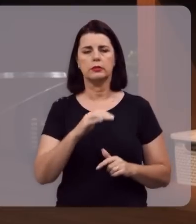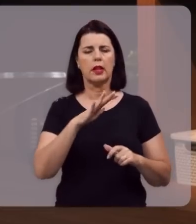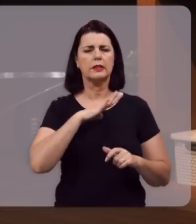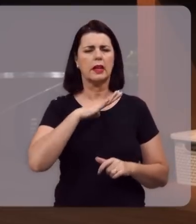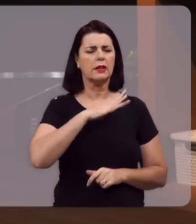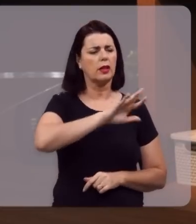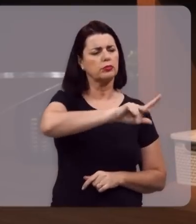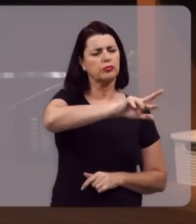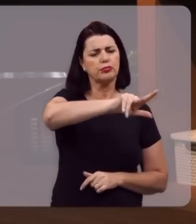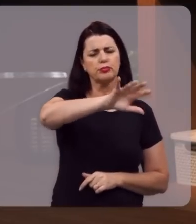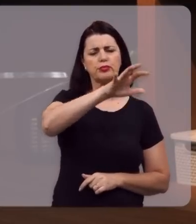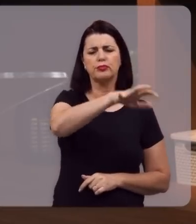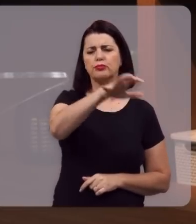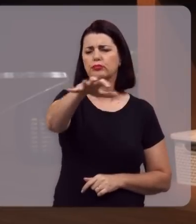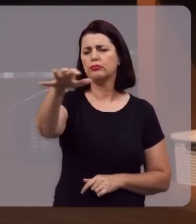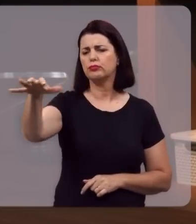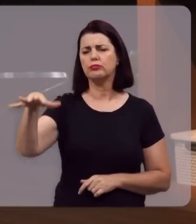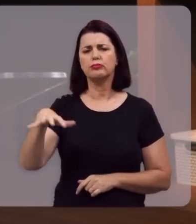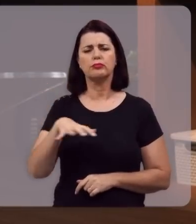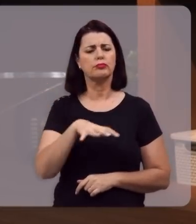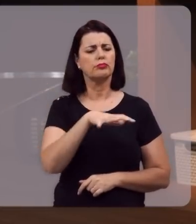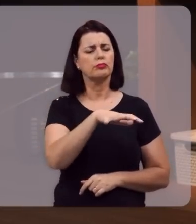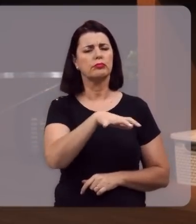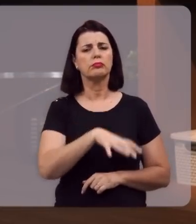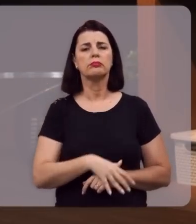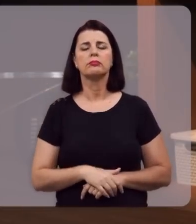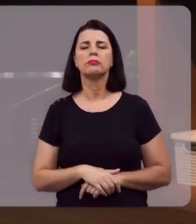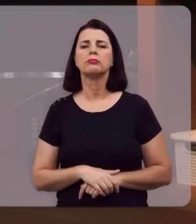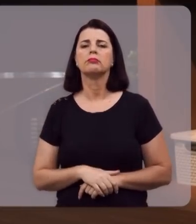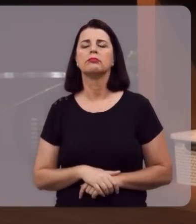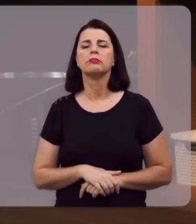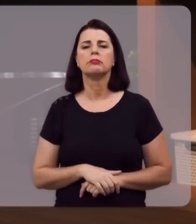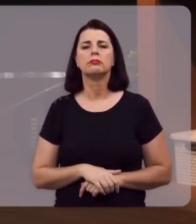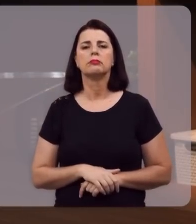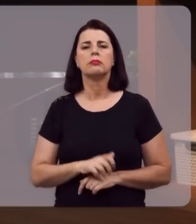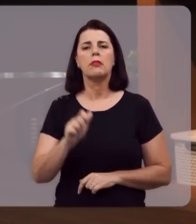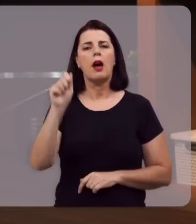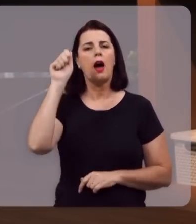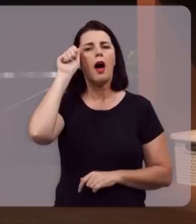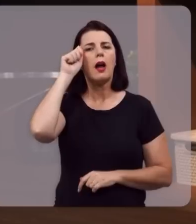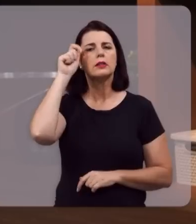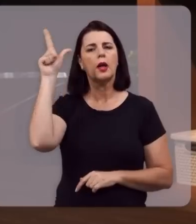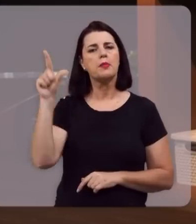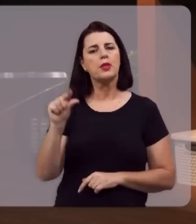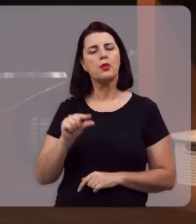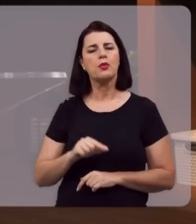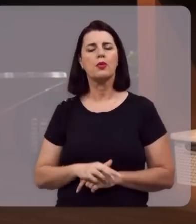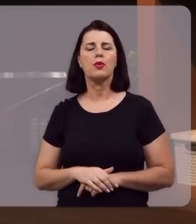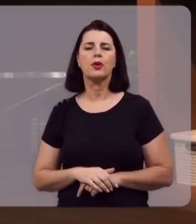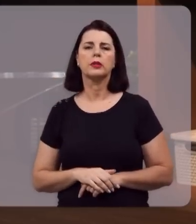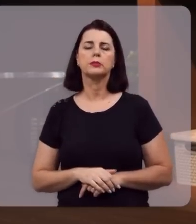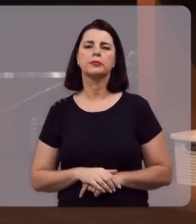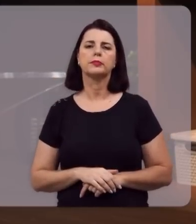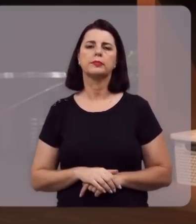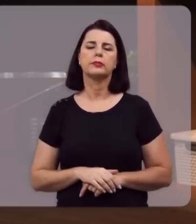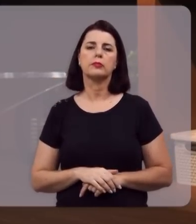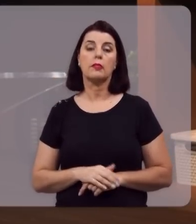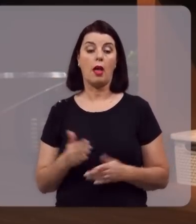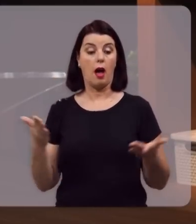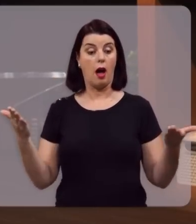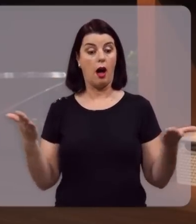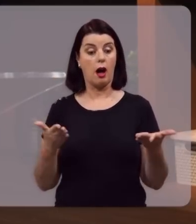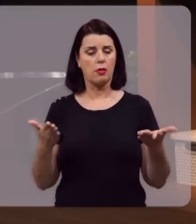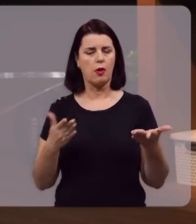na Macedônia, na Acaia, na Ásia Menor,